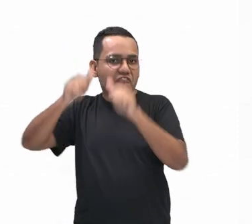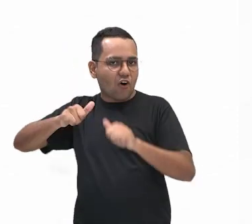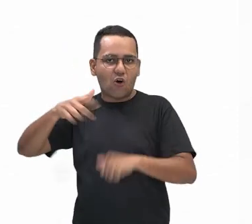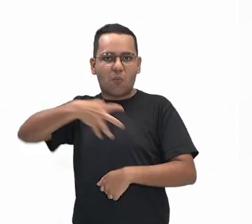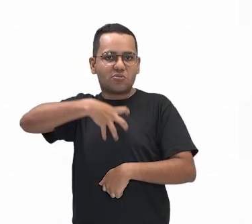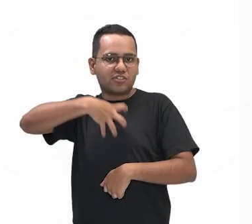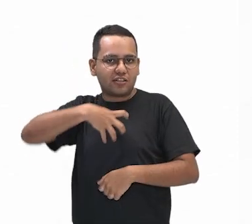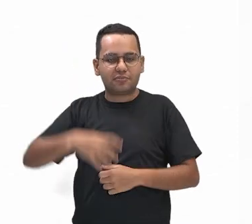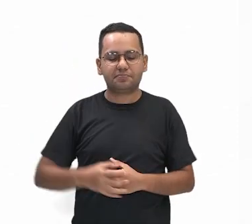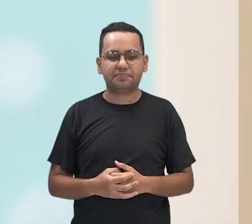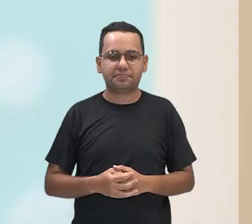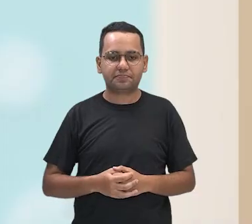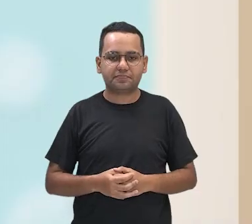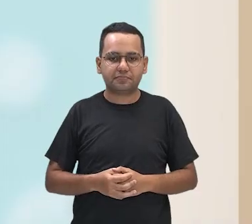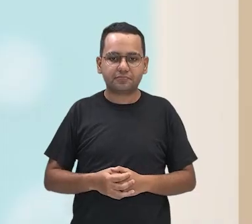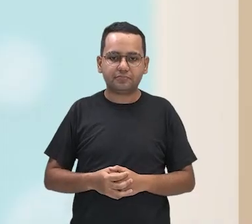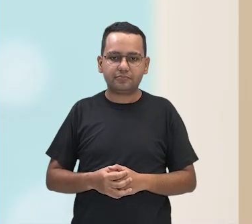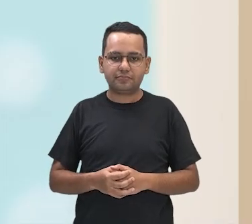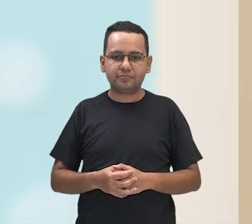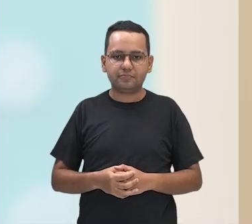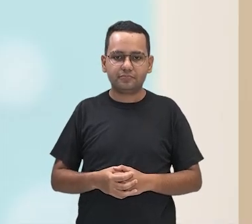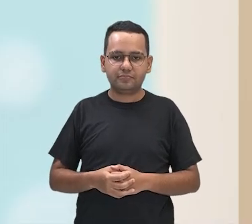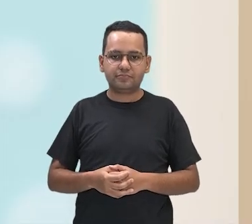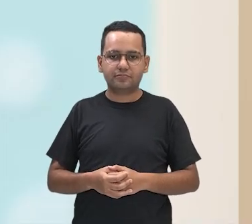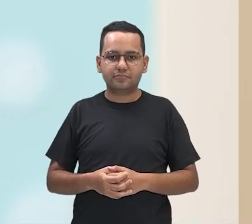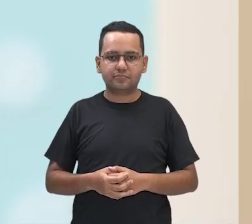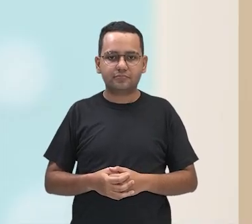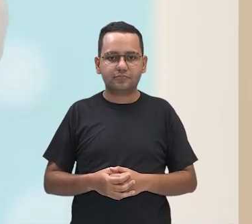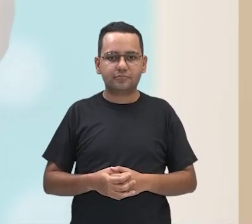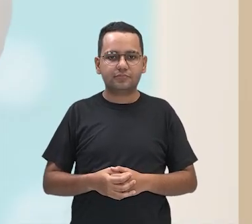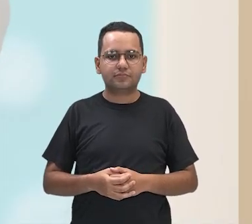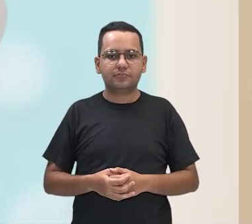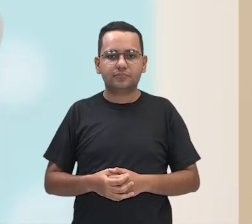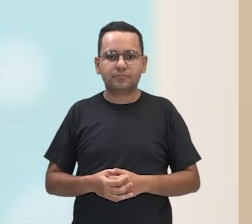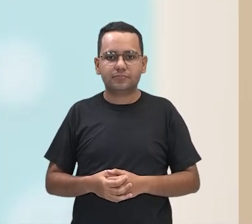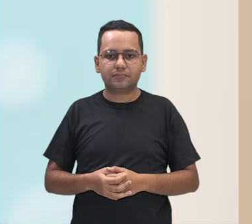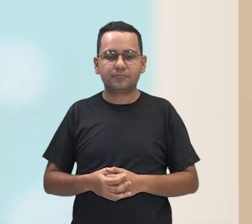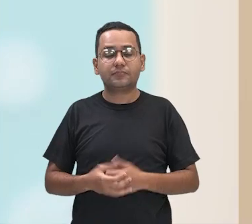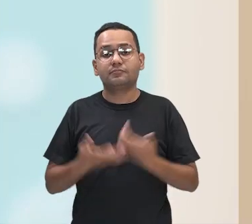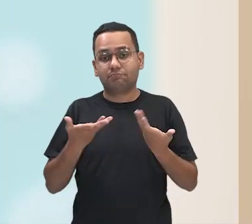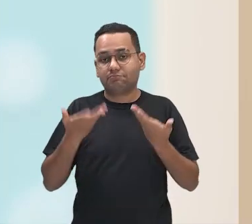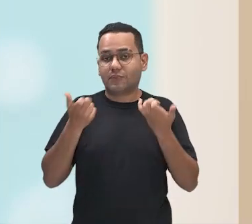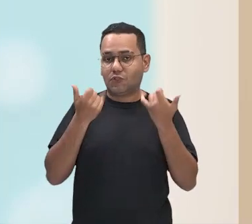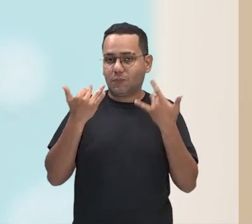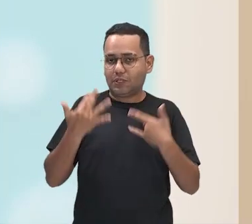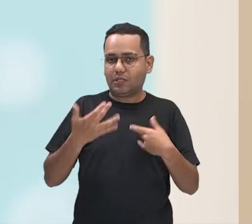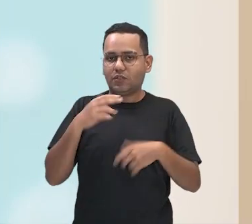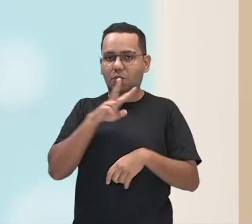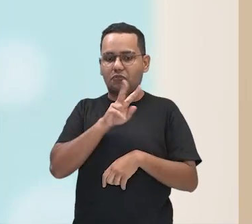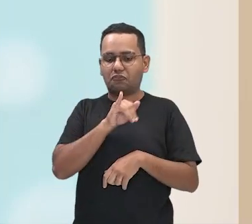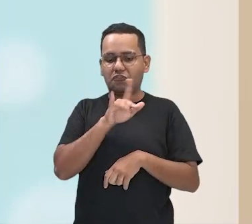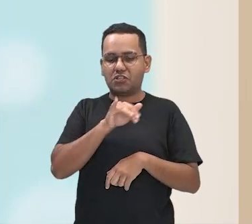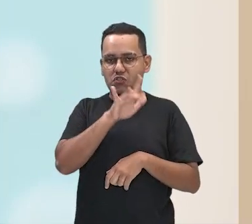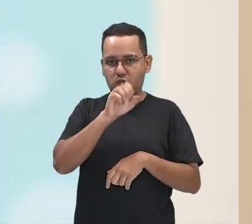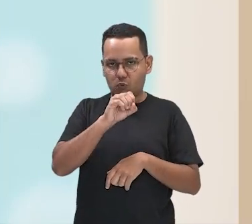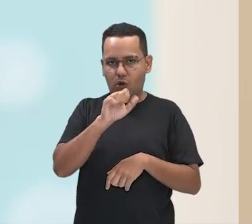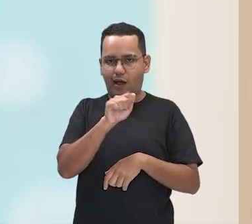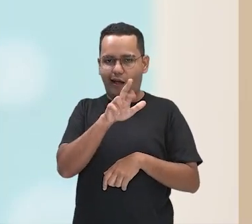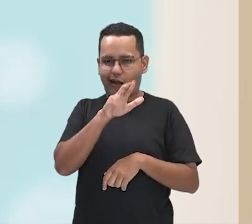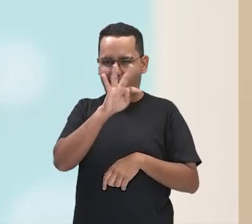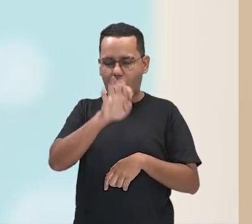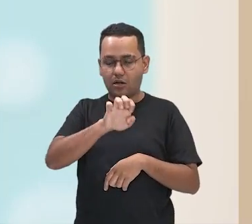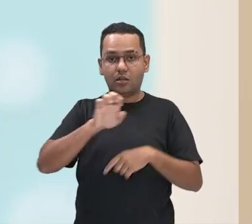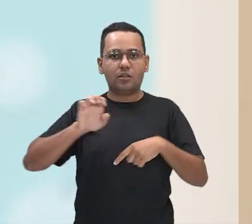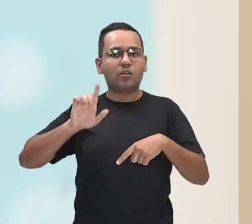da utilização da videoarte. Aí a gente falou até um exemplo dos videoclipes de K-pop, que é um gênero musical